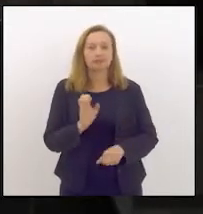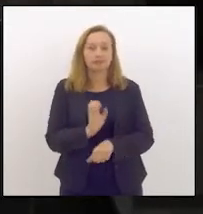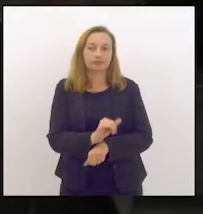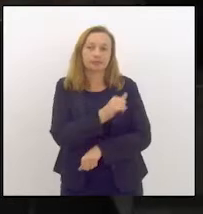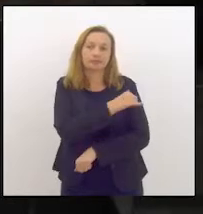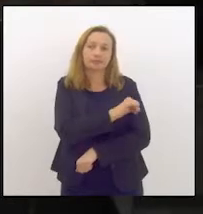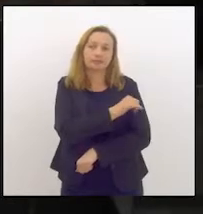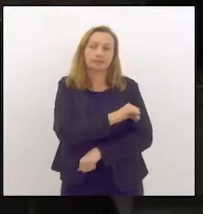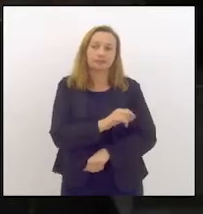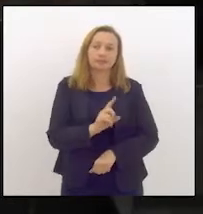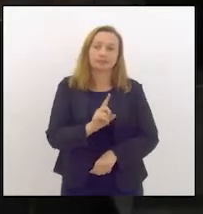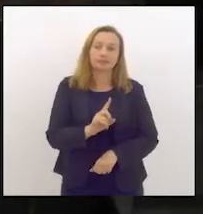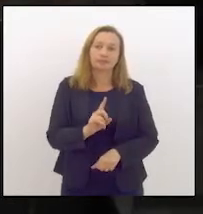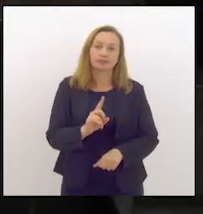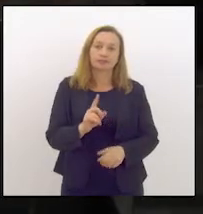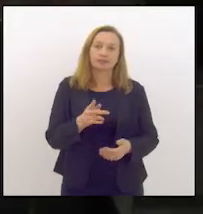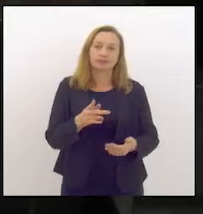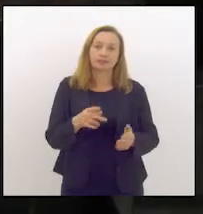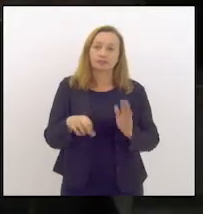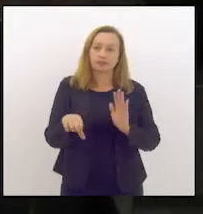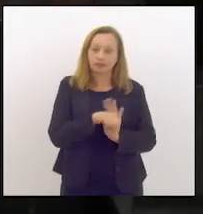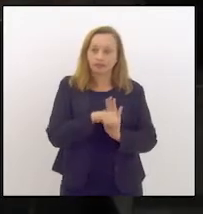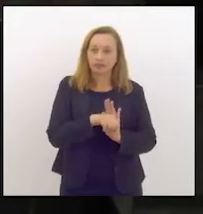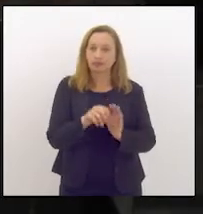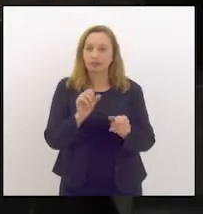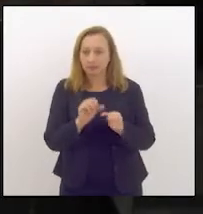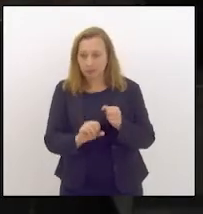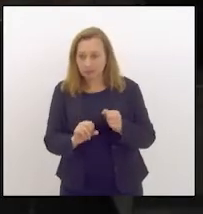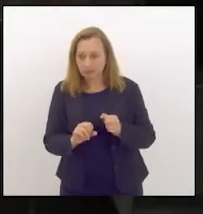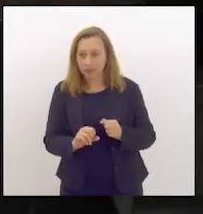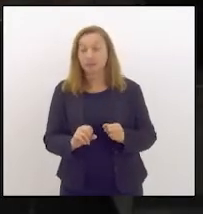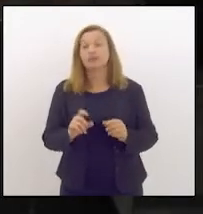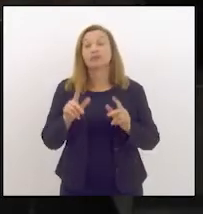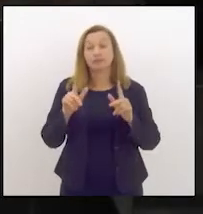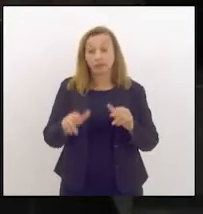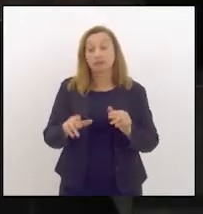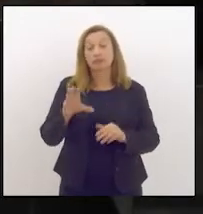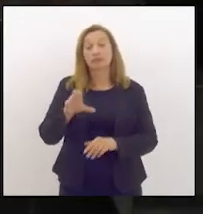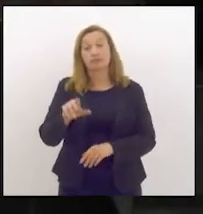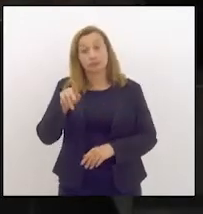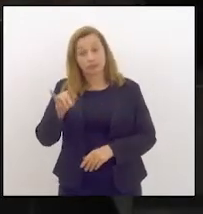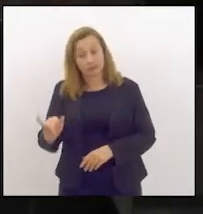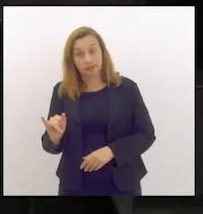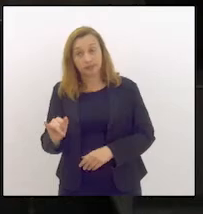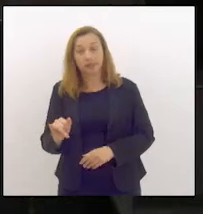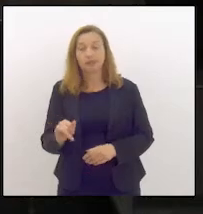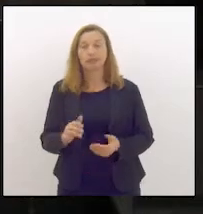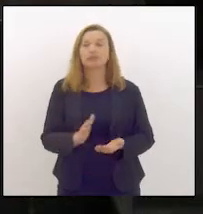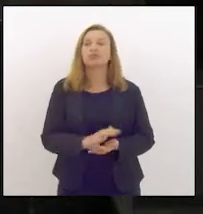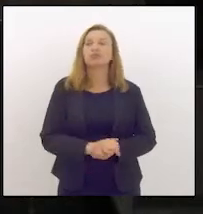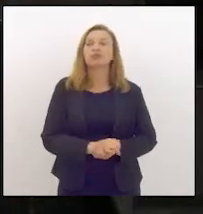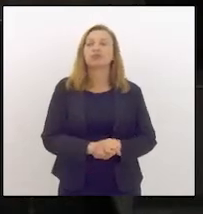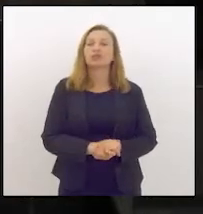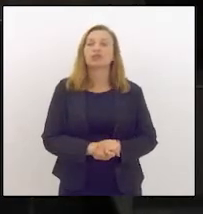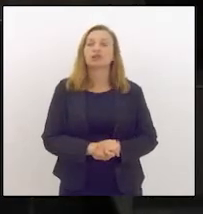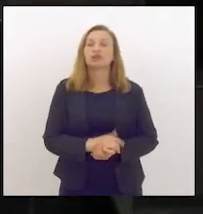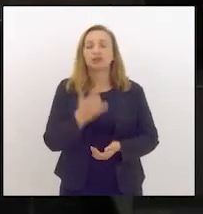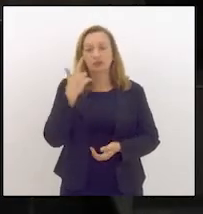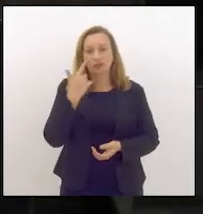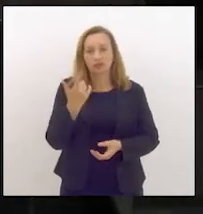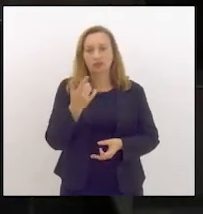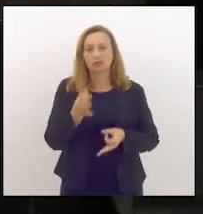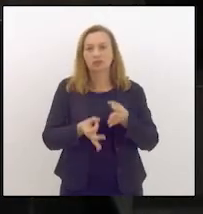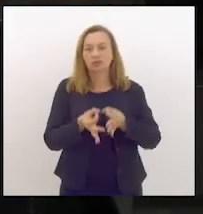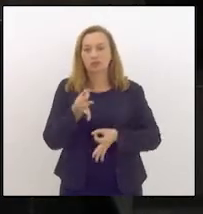do Rio de Janeiro que praticavam é e esta bem mas CPI foi que apurou demandas